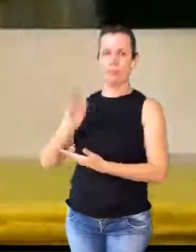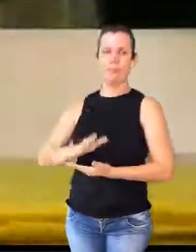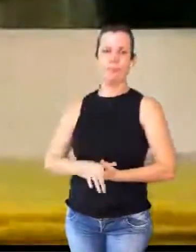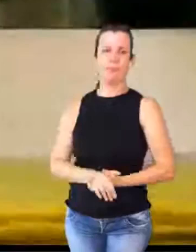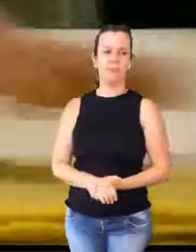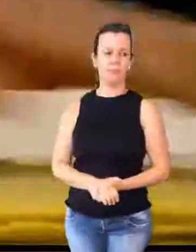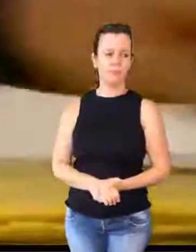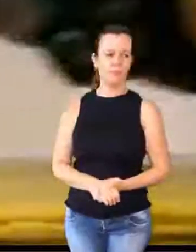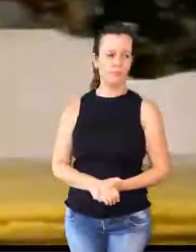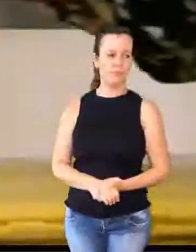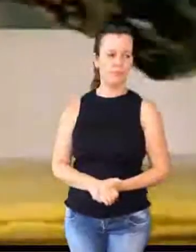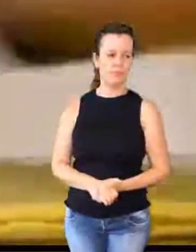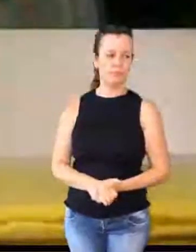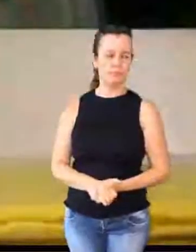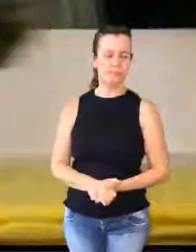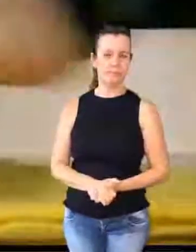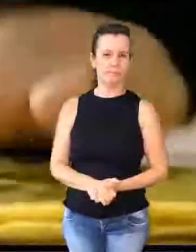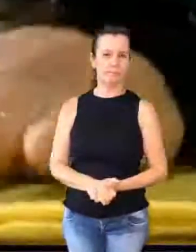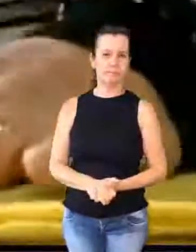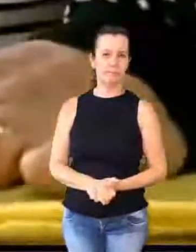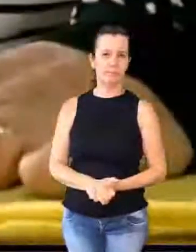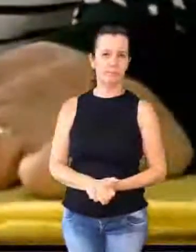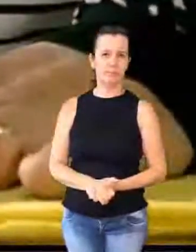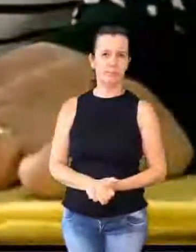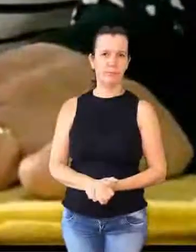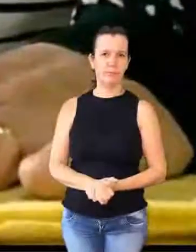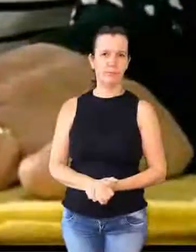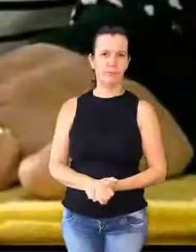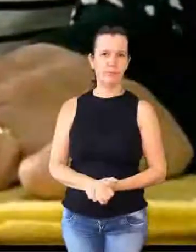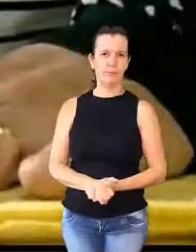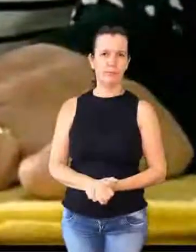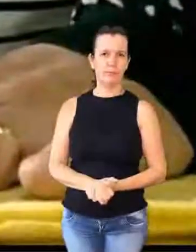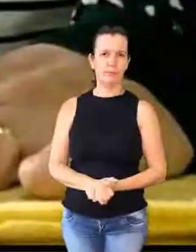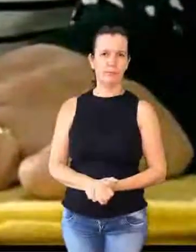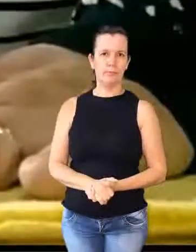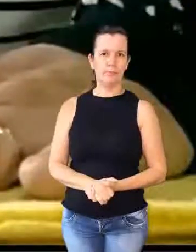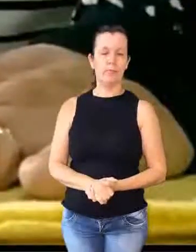8 dedos, entendeu? Do tamanho que eu medi.